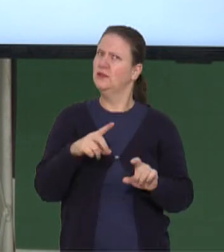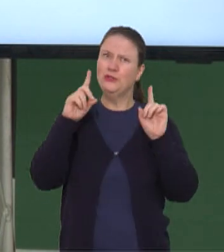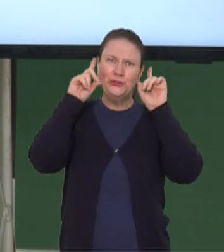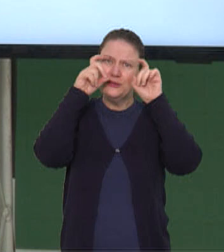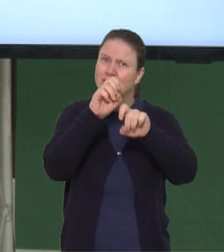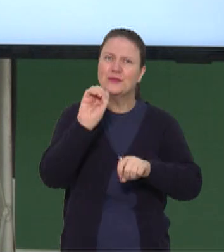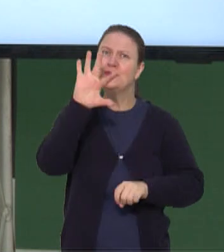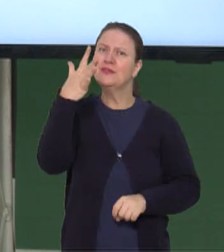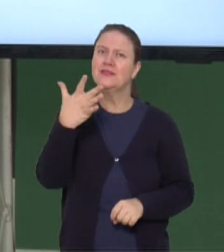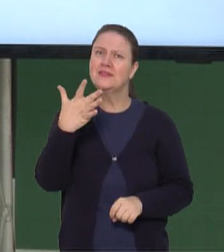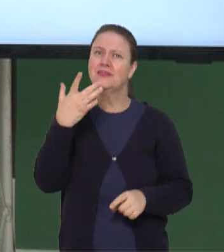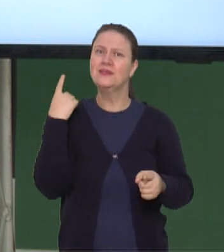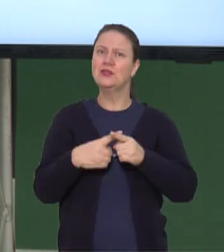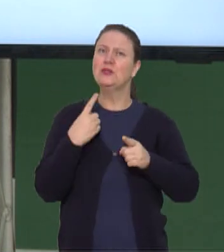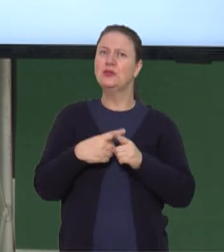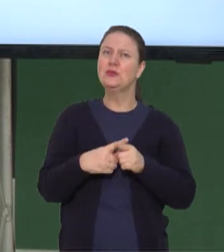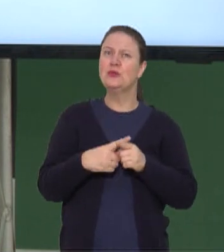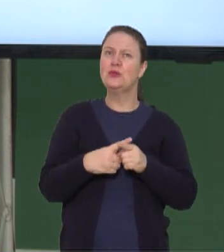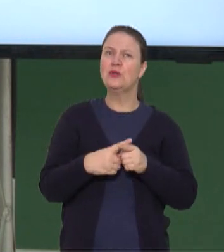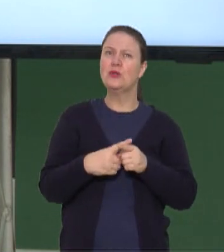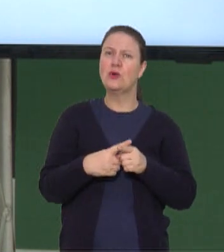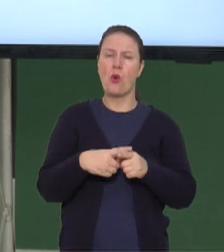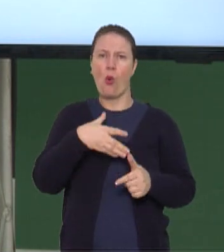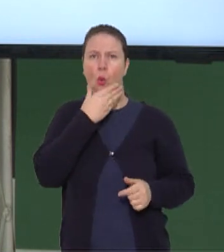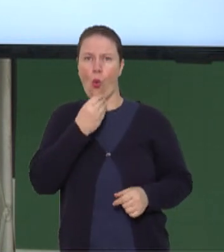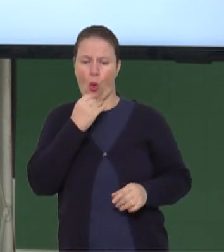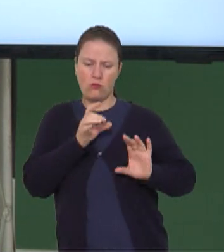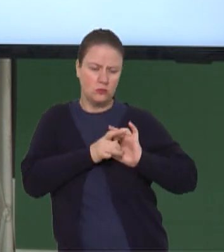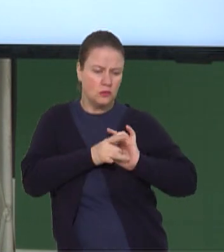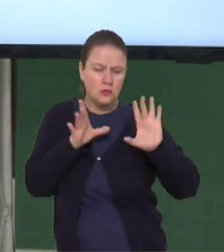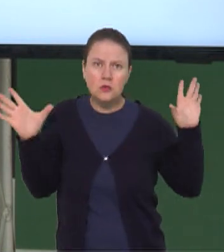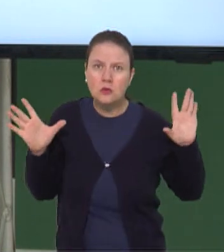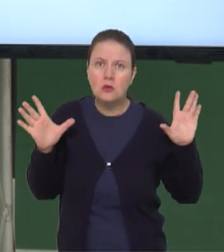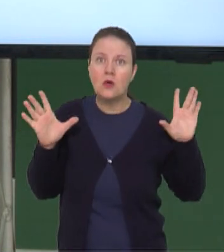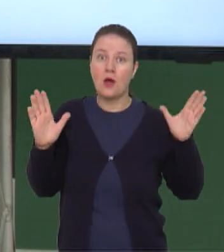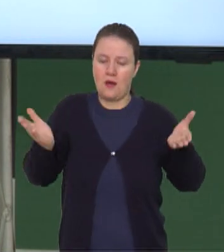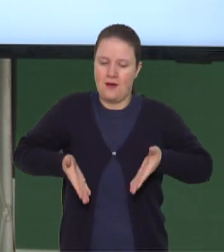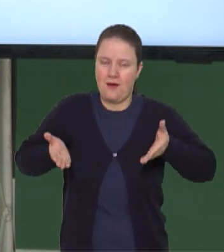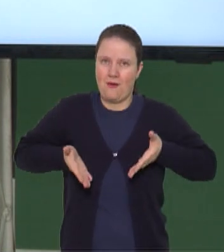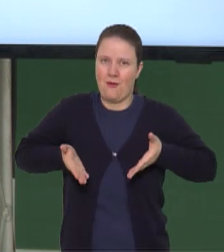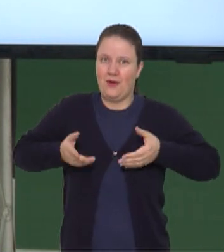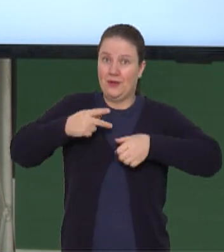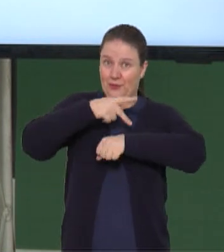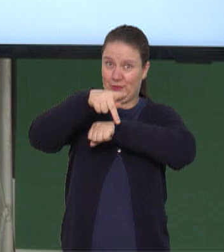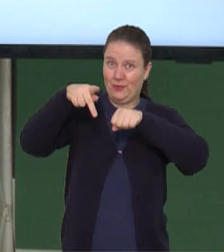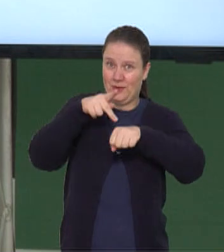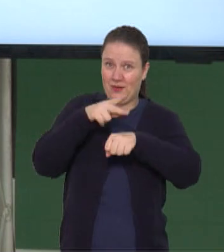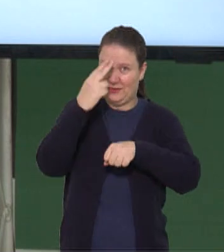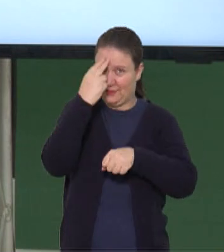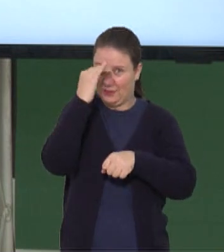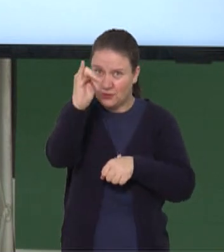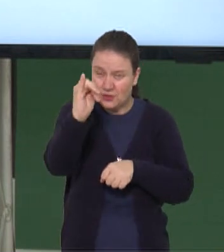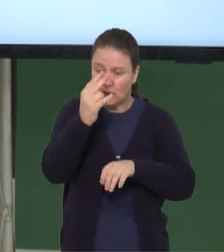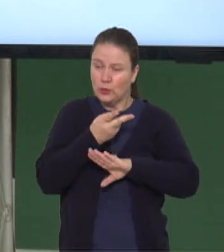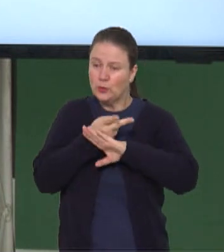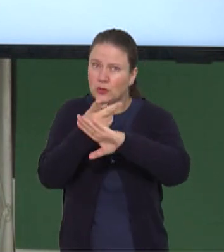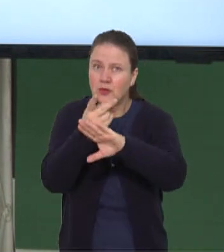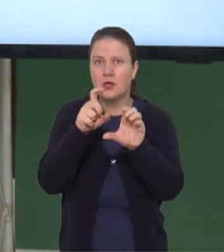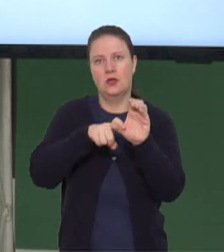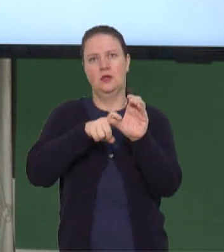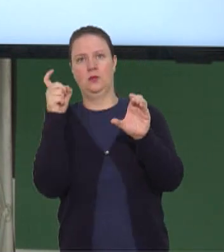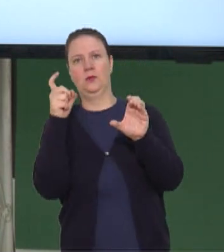independência, né, das outras colônias? Os homens livres. Aqui no caso não, vão ser os escravizados que vão buscar a independência,